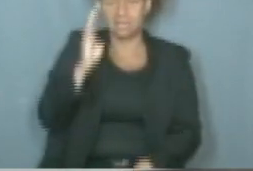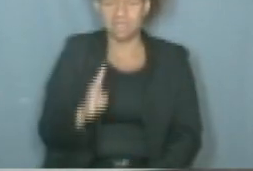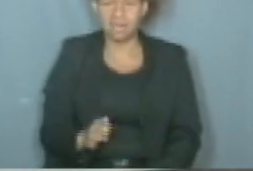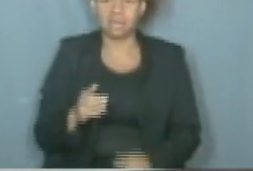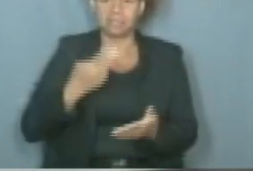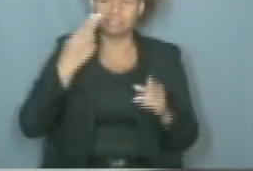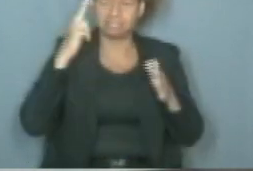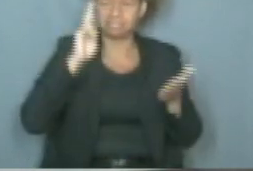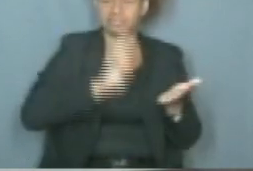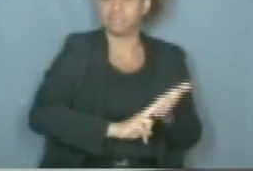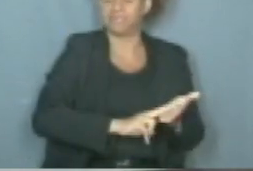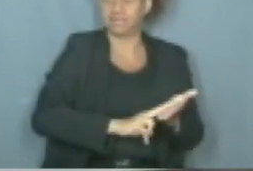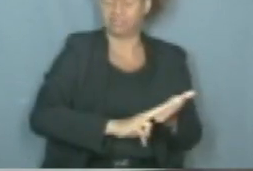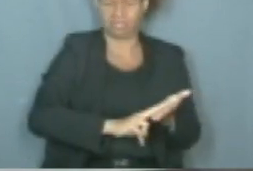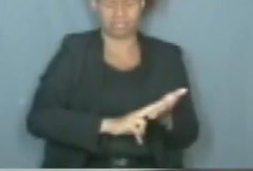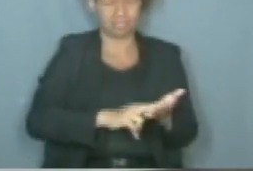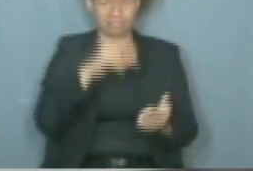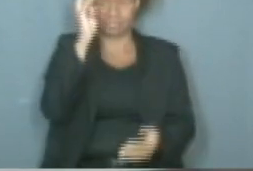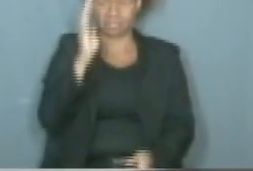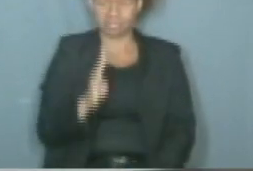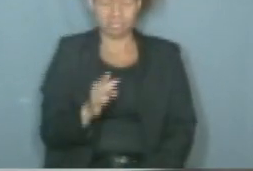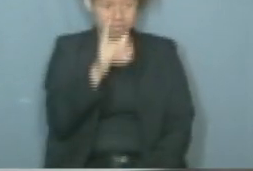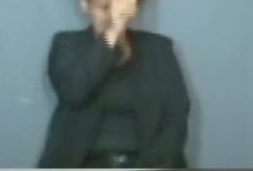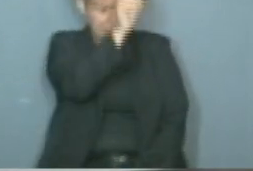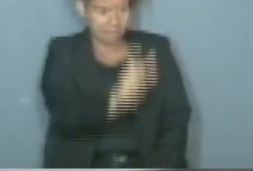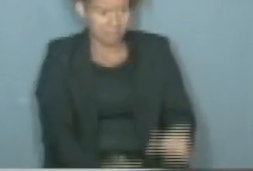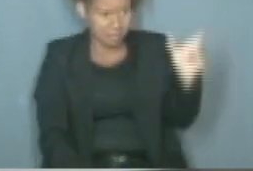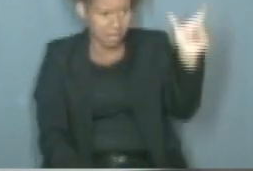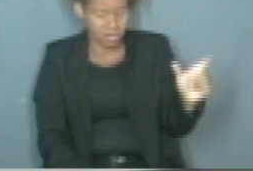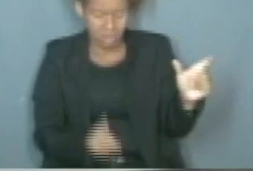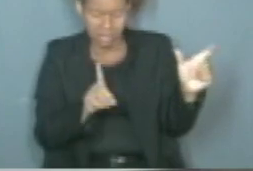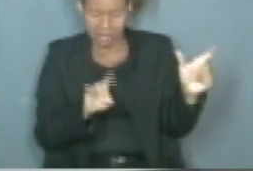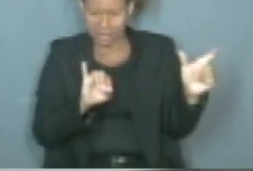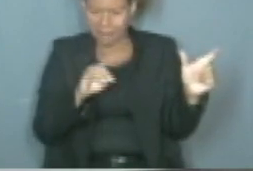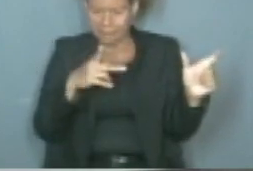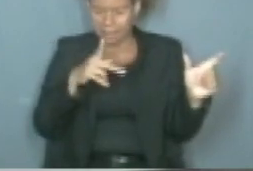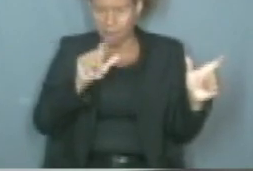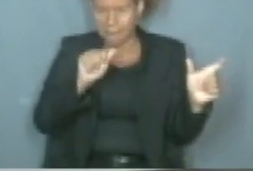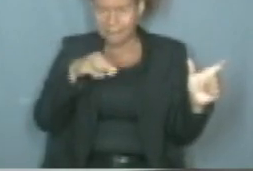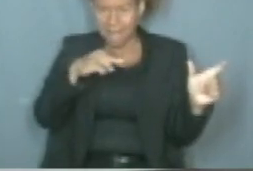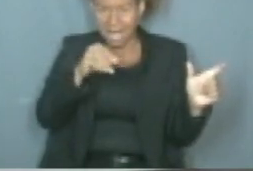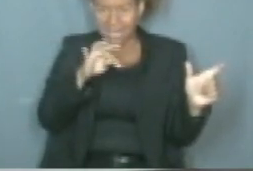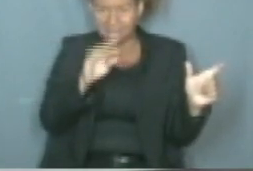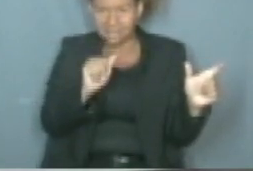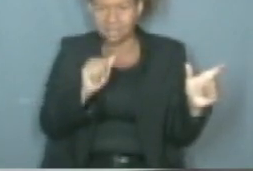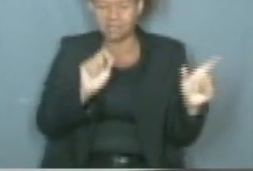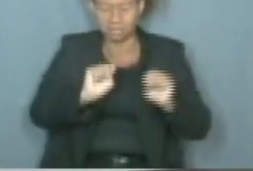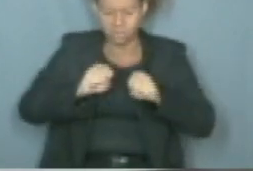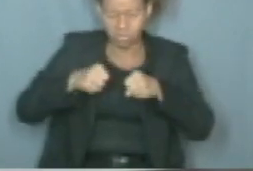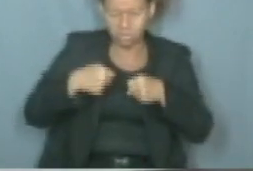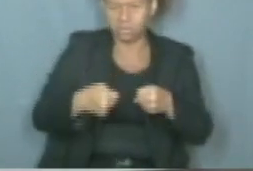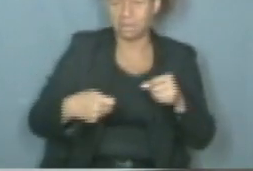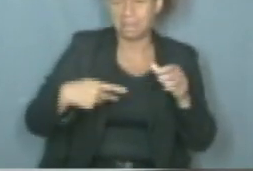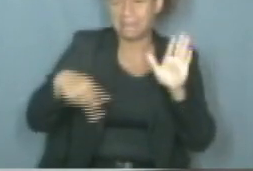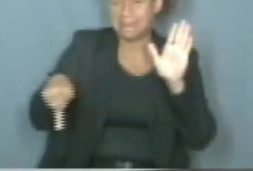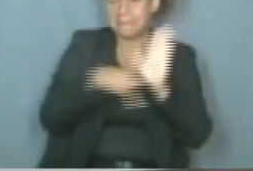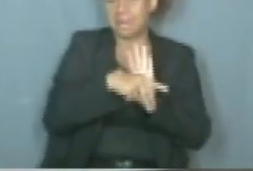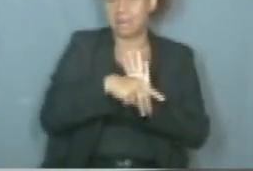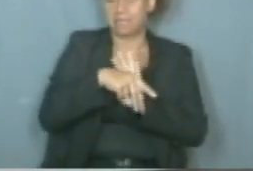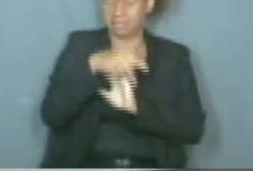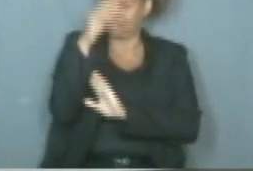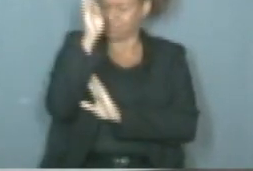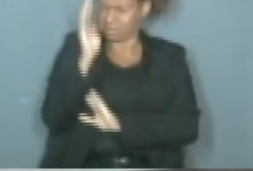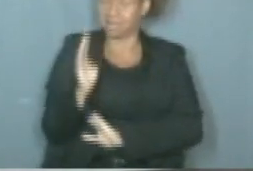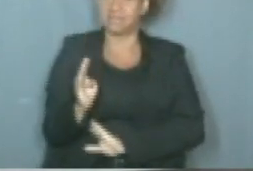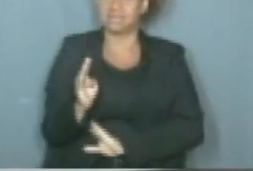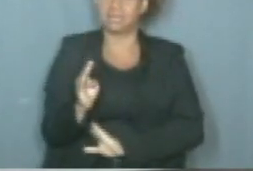mercado brasileiro, um diplomata que luta contra a sua própria nação e que